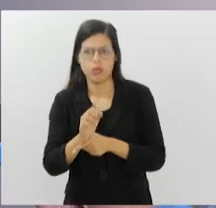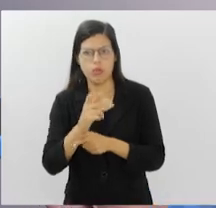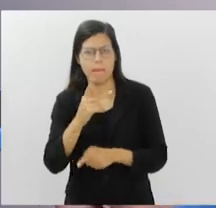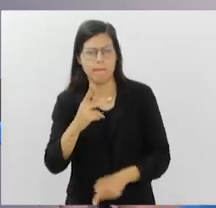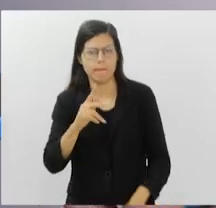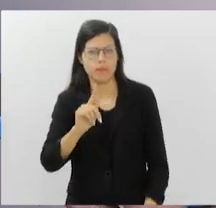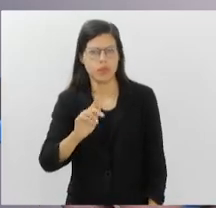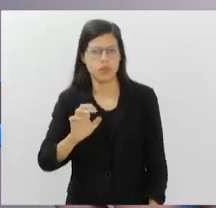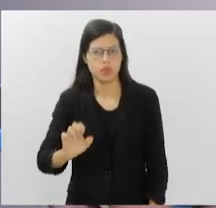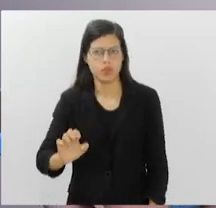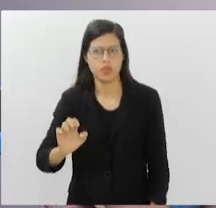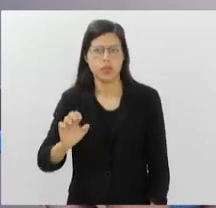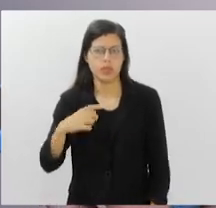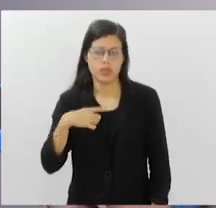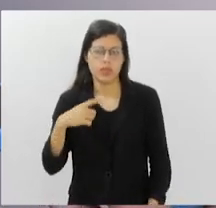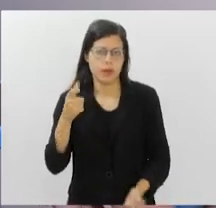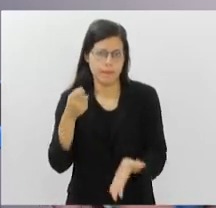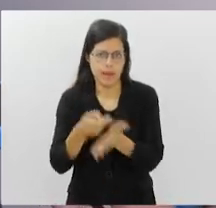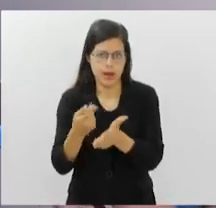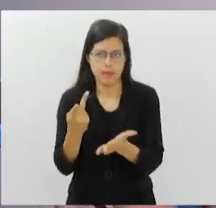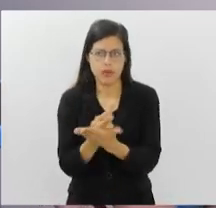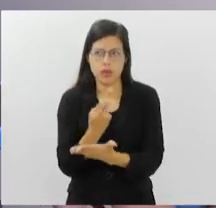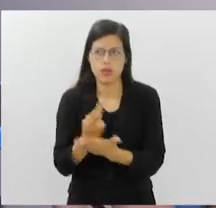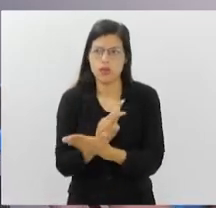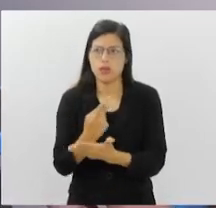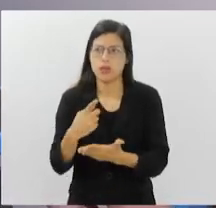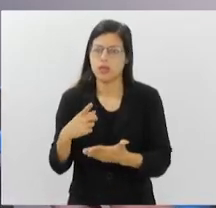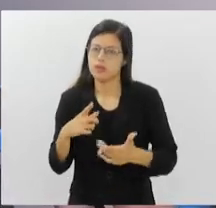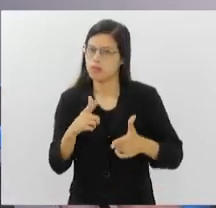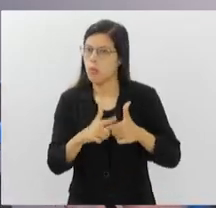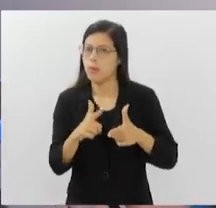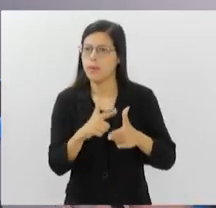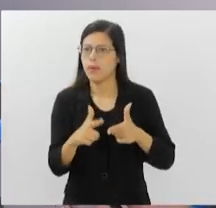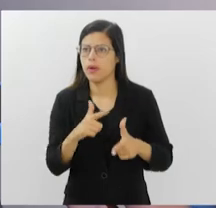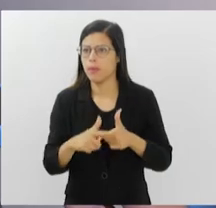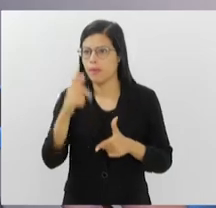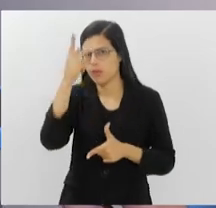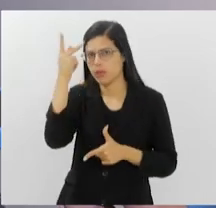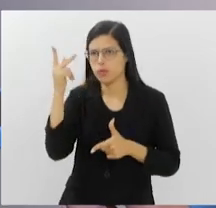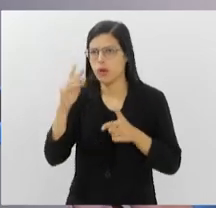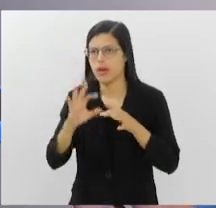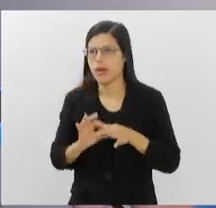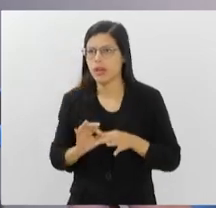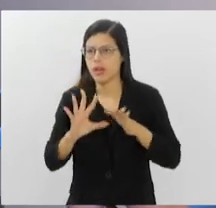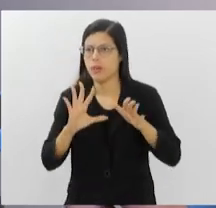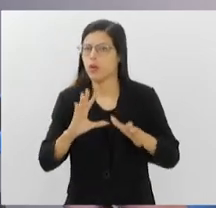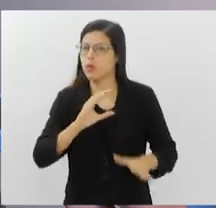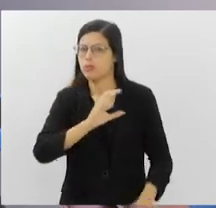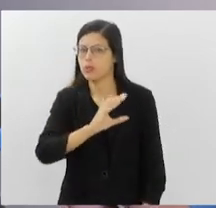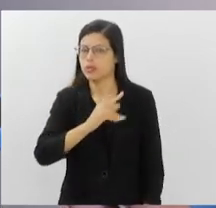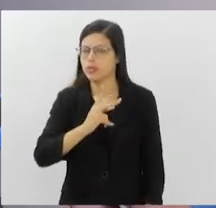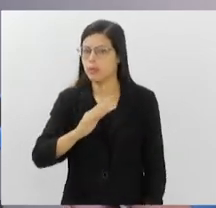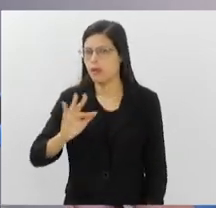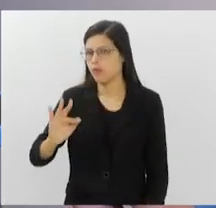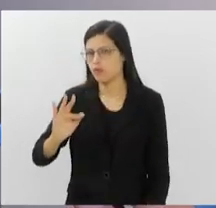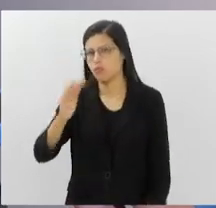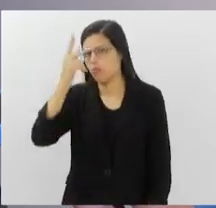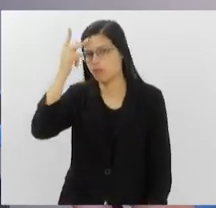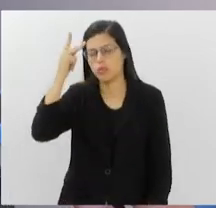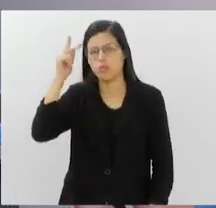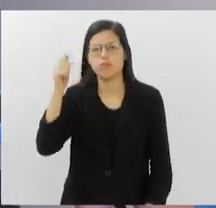prolabore e tem esse pagamento todos indevidos, vai dar problema para quem autorizou isso, o CPF de alguém, né? Porque quem